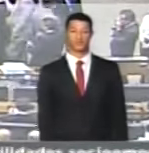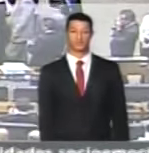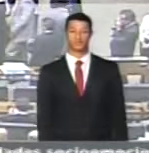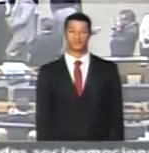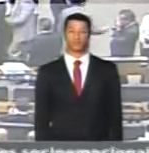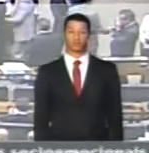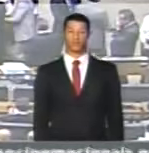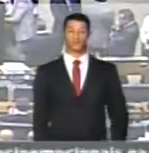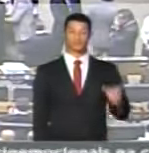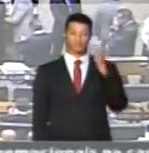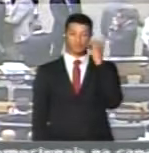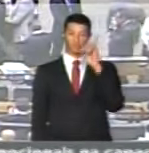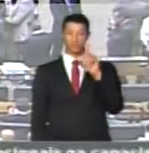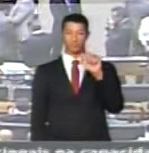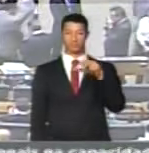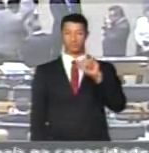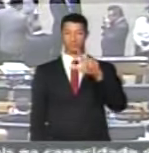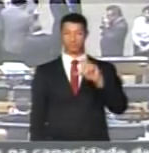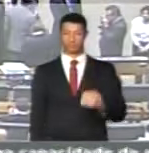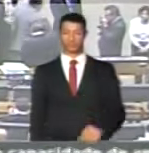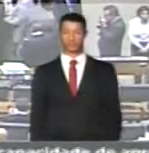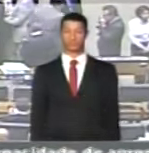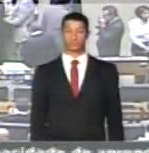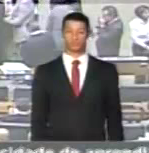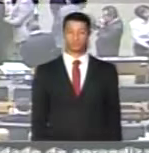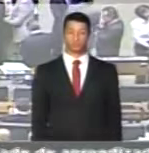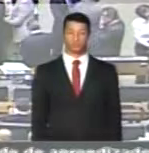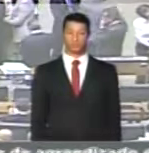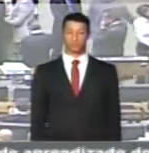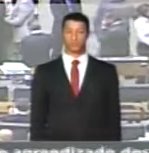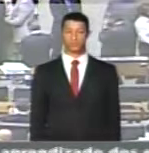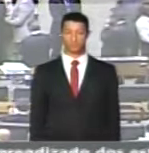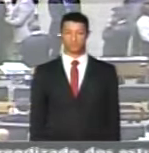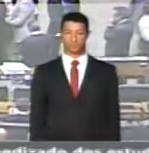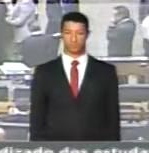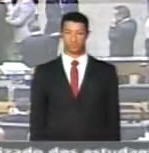Concedo a palavra ao deputado Danilo Fortes.